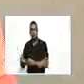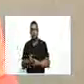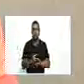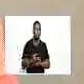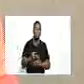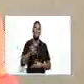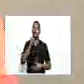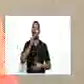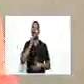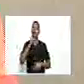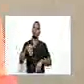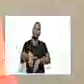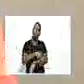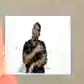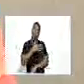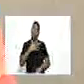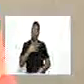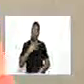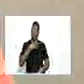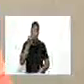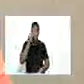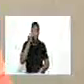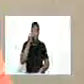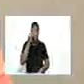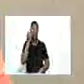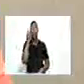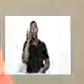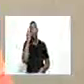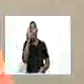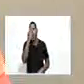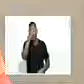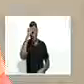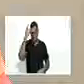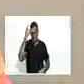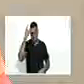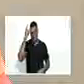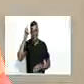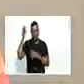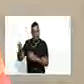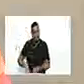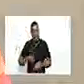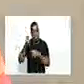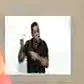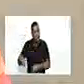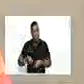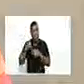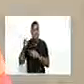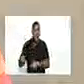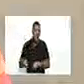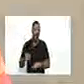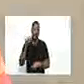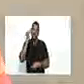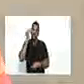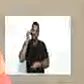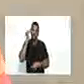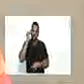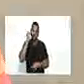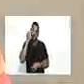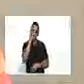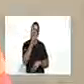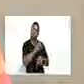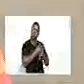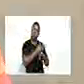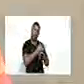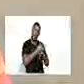me passa lá a rua que eu vou tentar atender que nós estamos com um uma pessoa fazendo a Capina tem um funcionário do sai que tá de férias esses